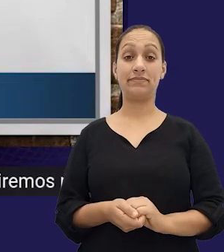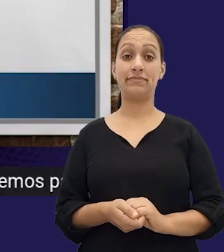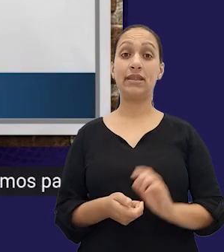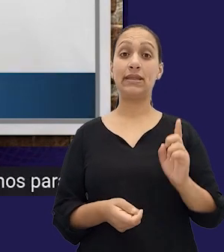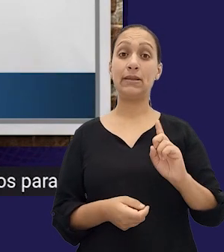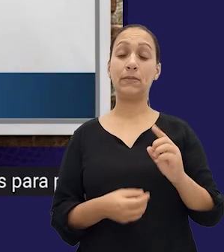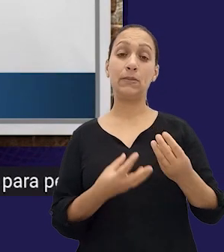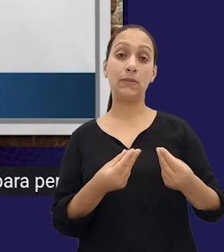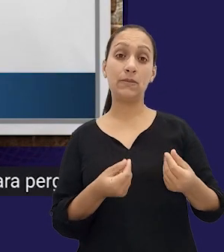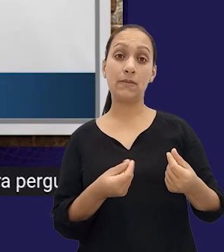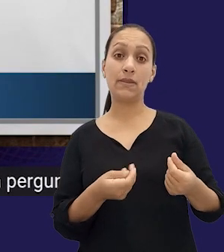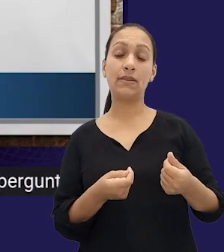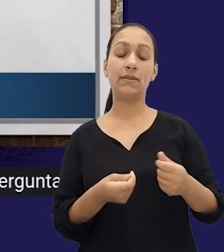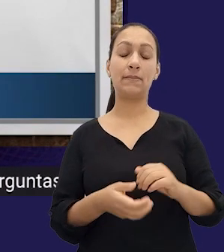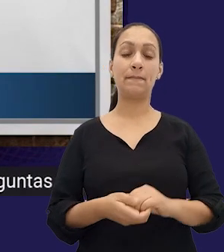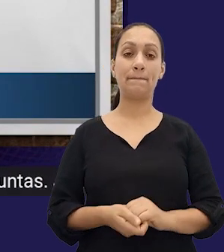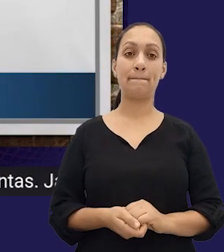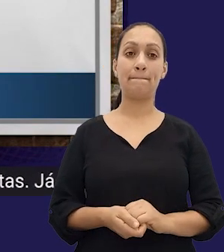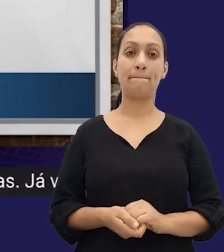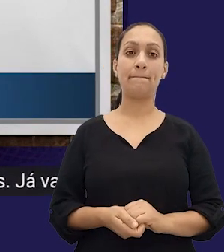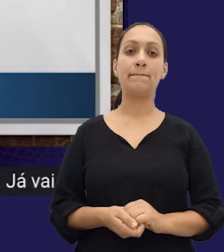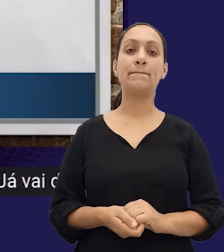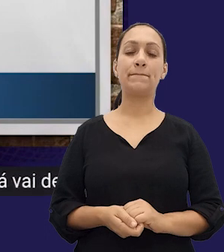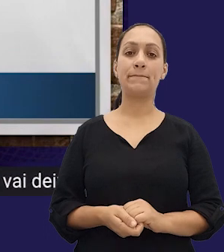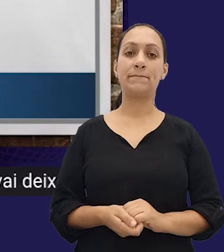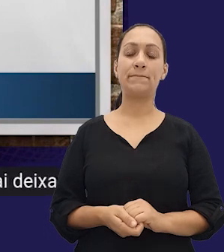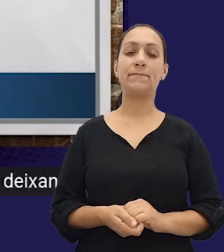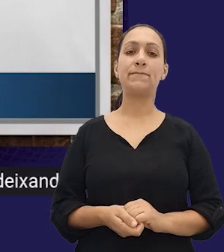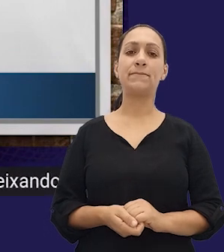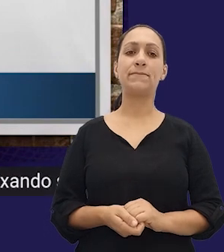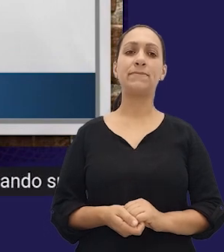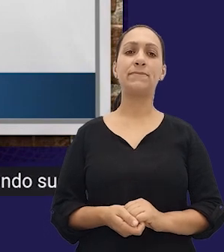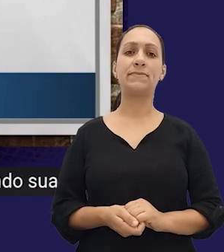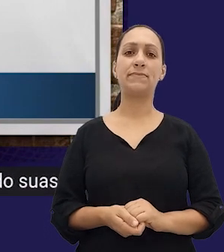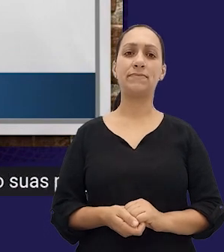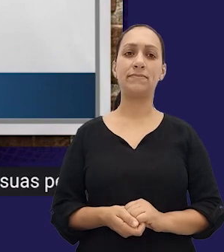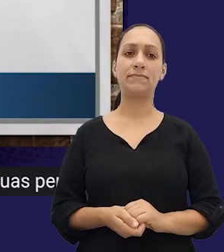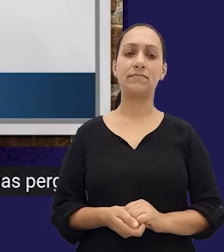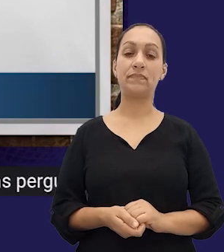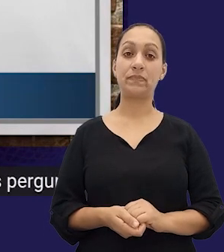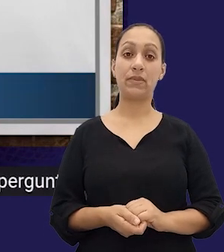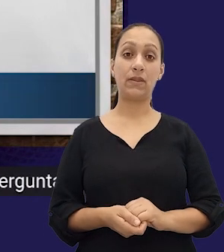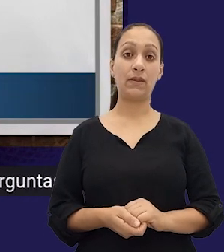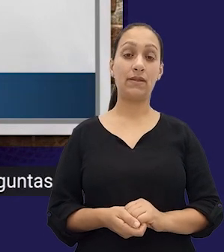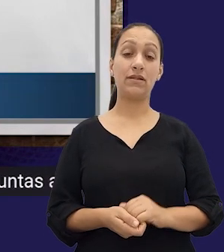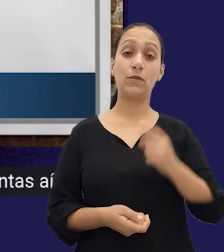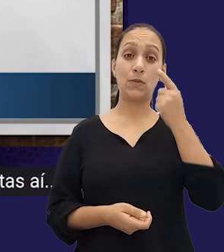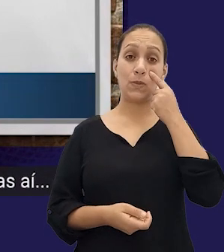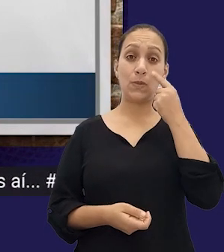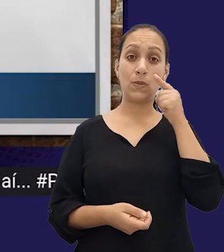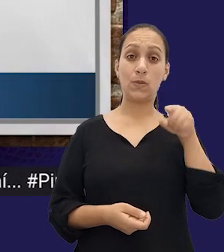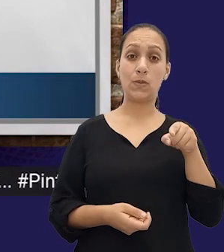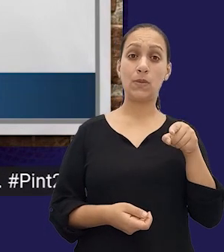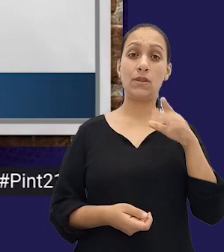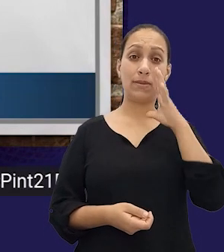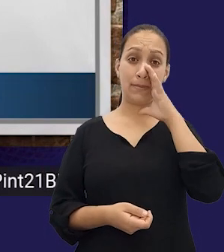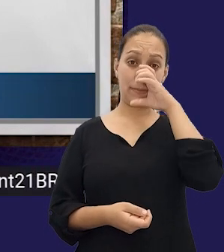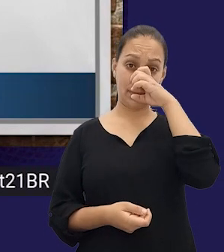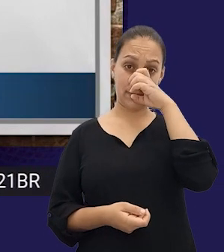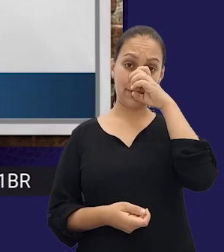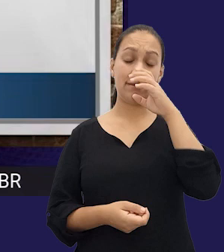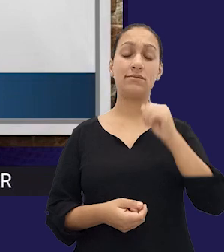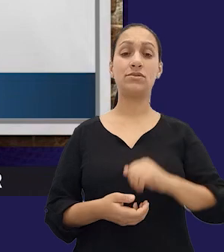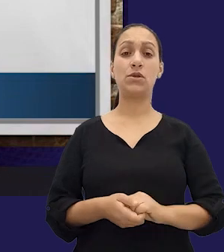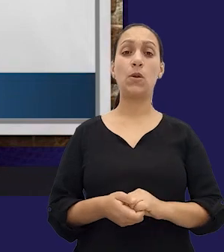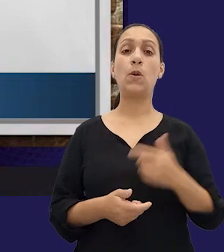à vancomicina, tá? Helicobacter pylori, que não responde à claritromicina, resistente à claritromicina,